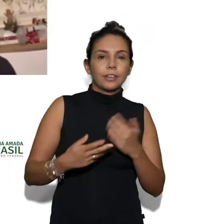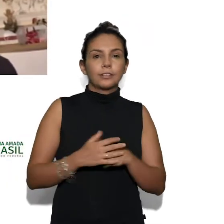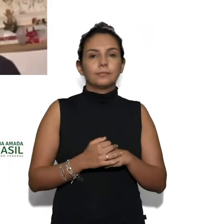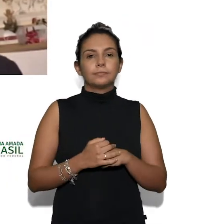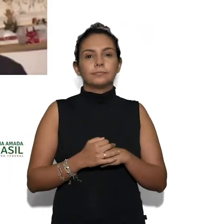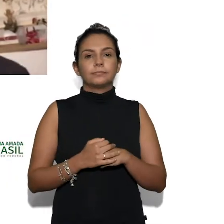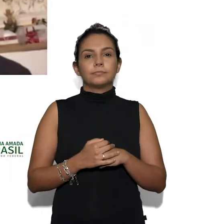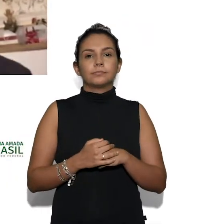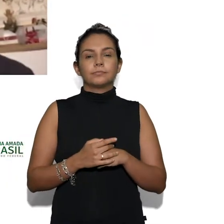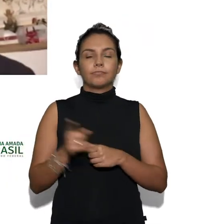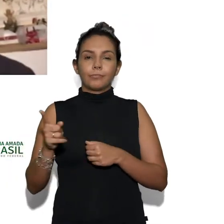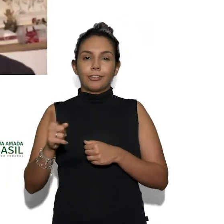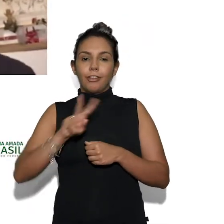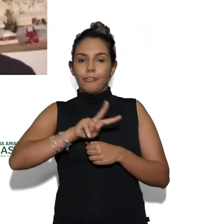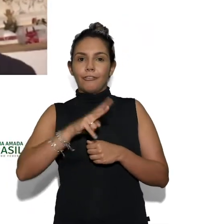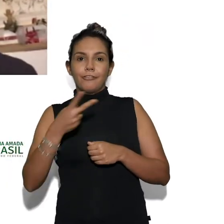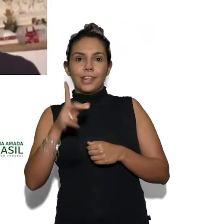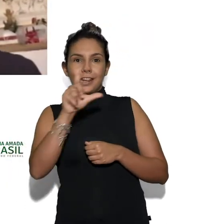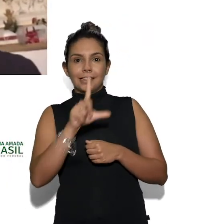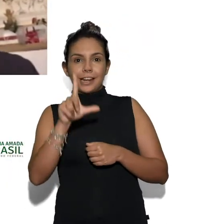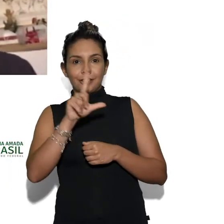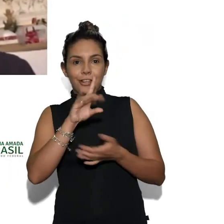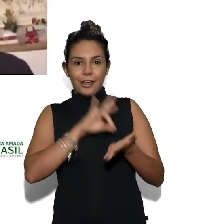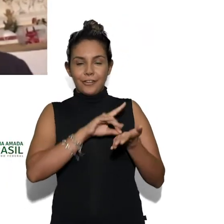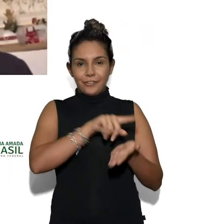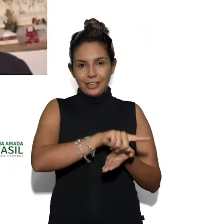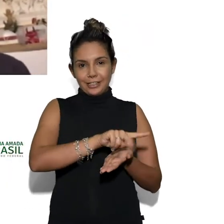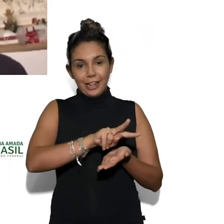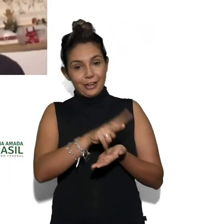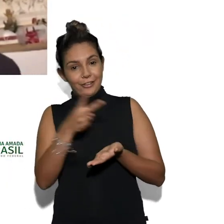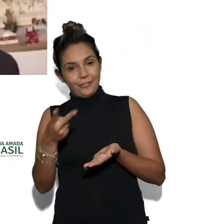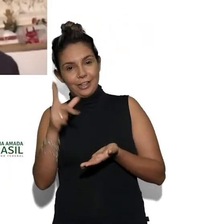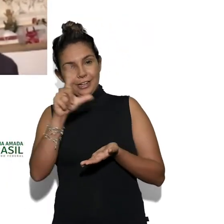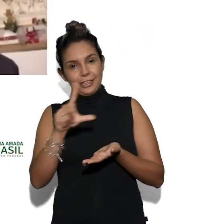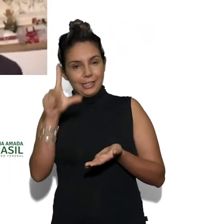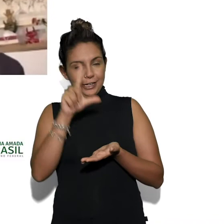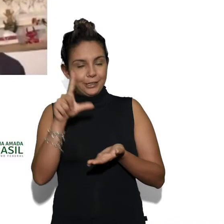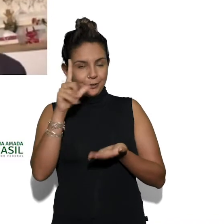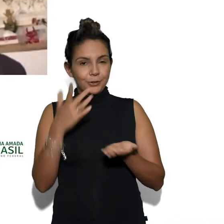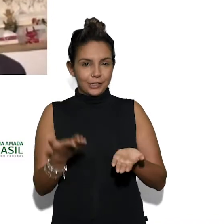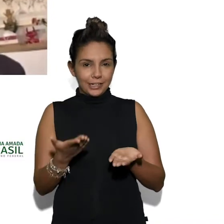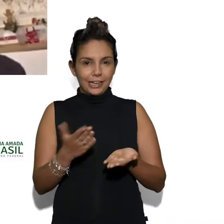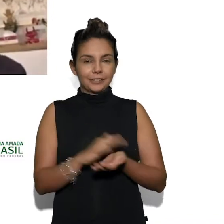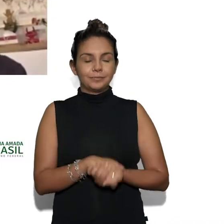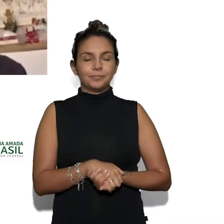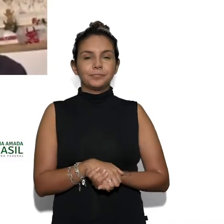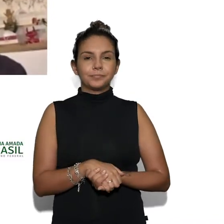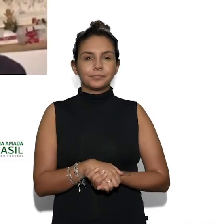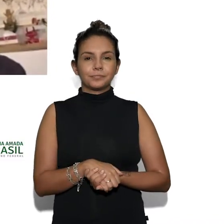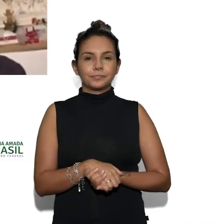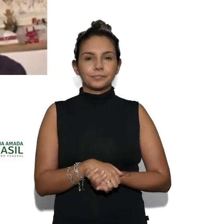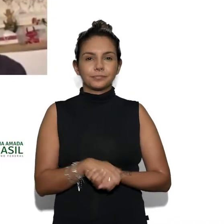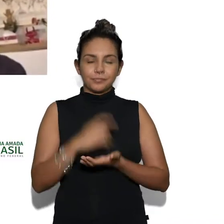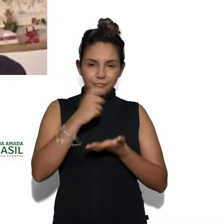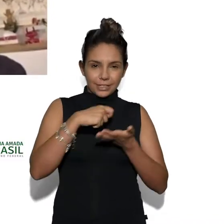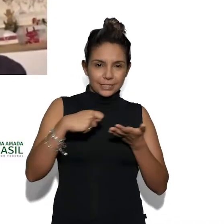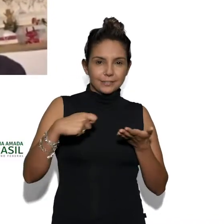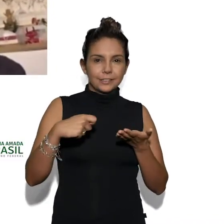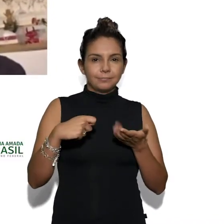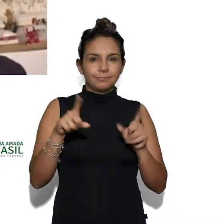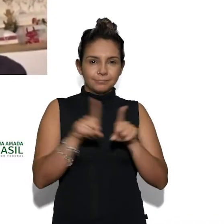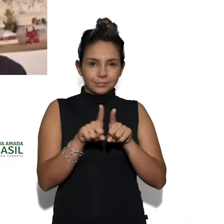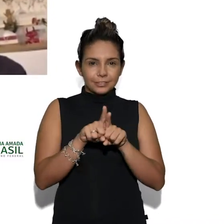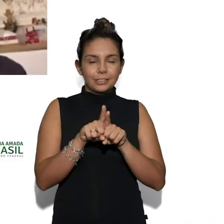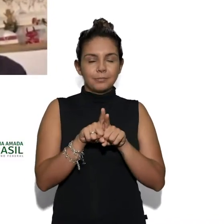que ela vira literatura, deixa de ser realidade de algum modo, não é? A gente ao escrever